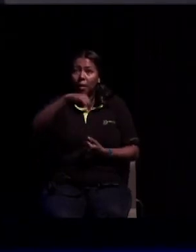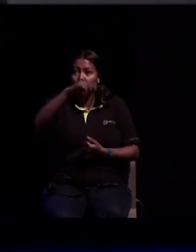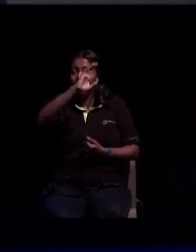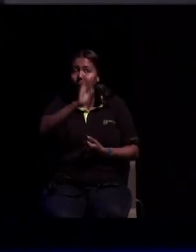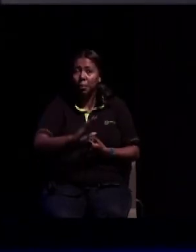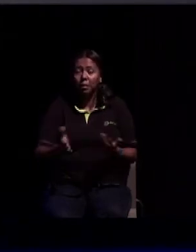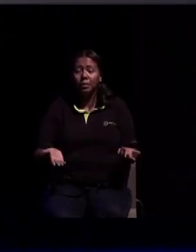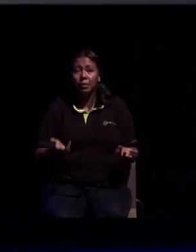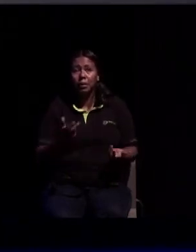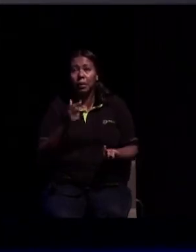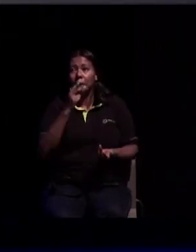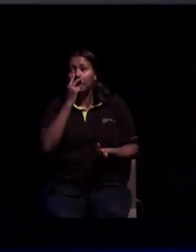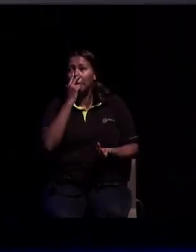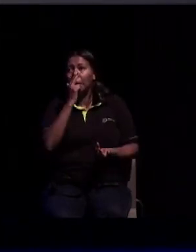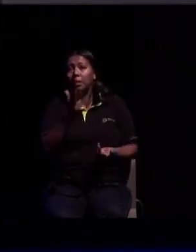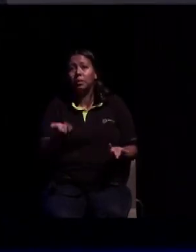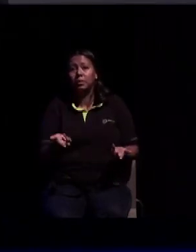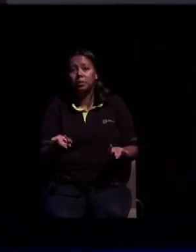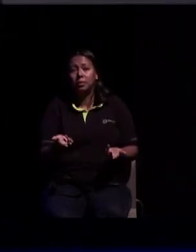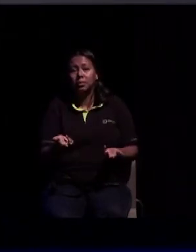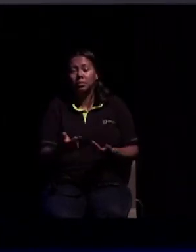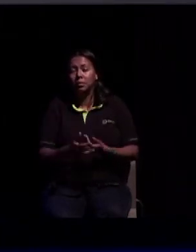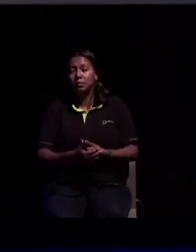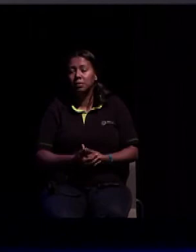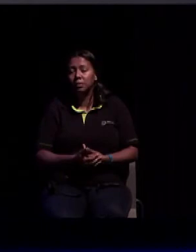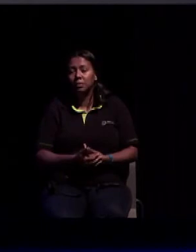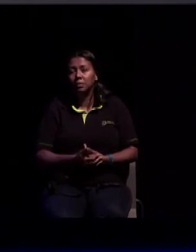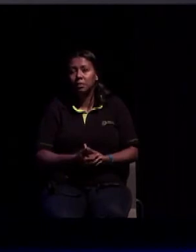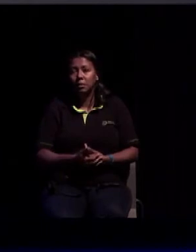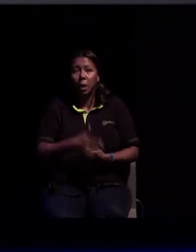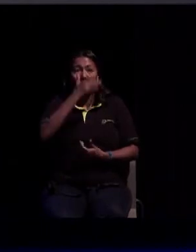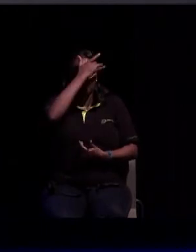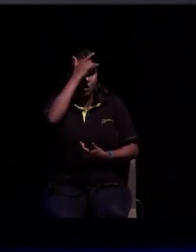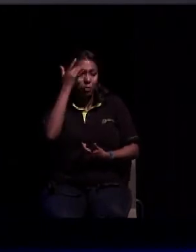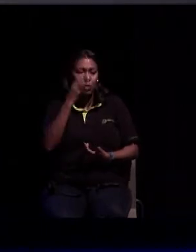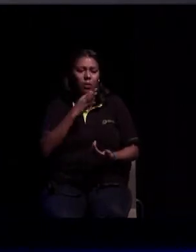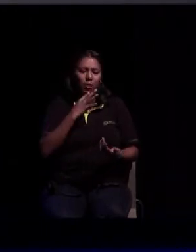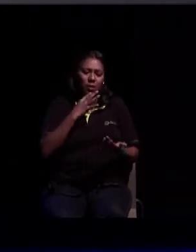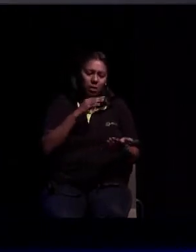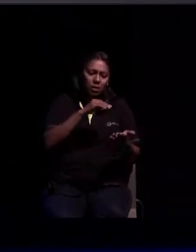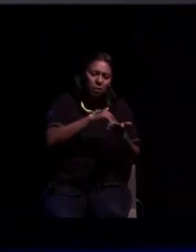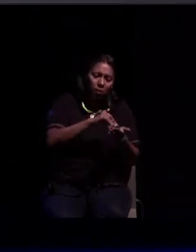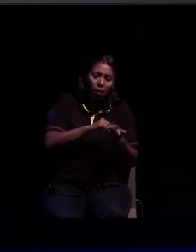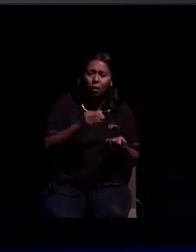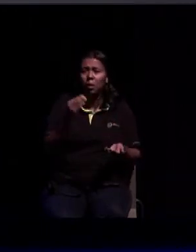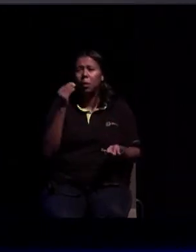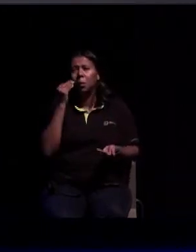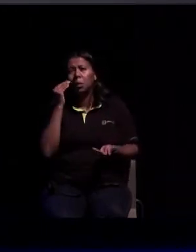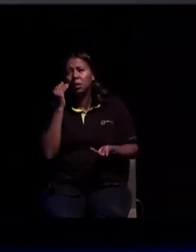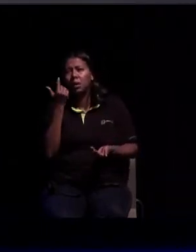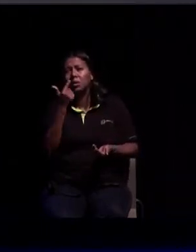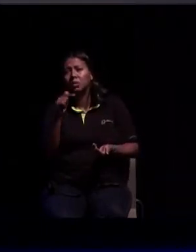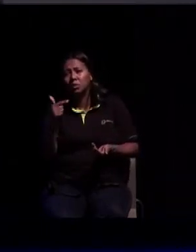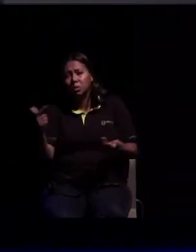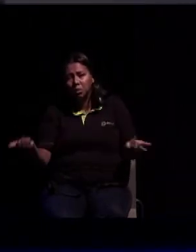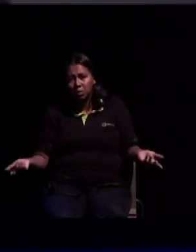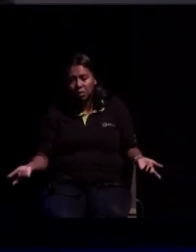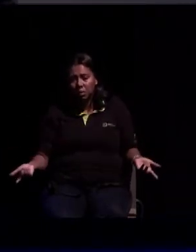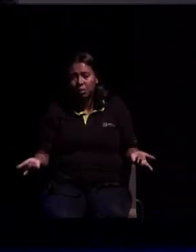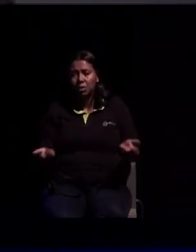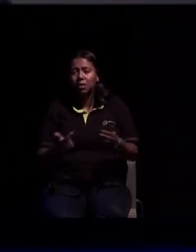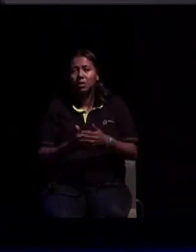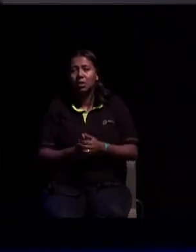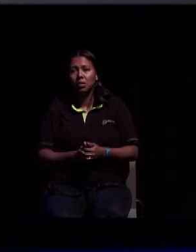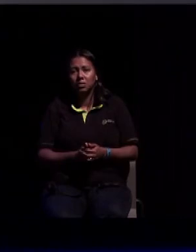construir pessoas, né, que não incorporam conhecimento, que não têm oportunidades para esse tipo de coisa, e que